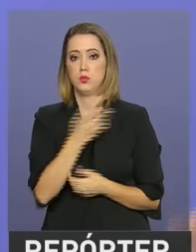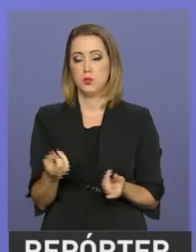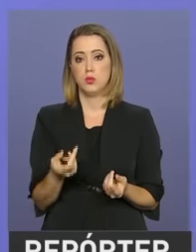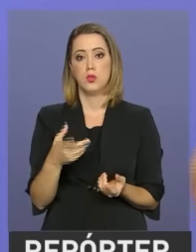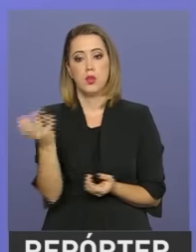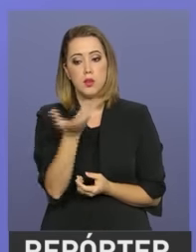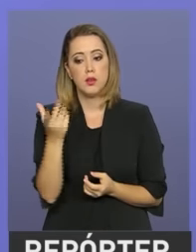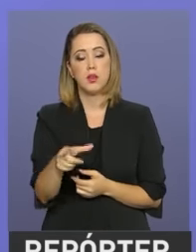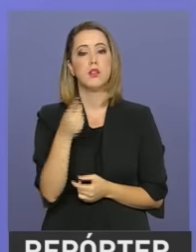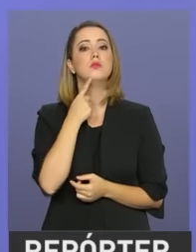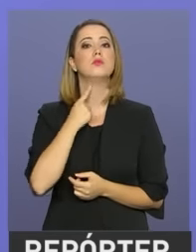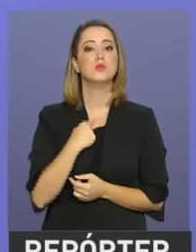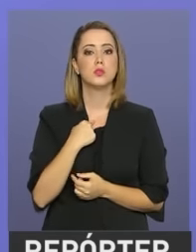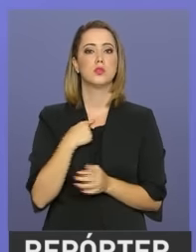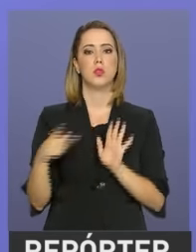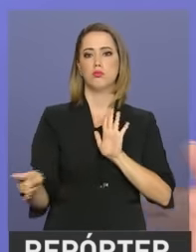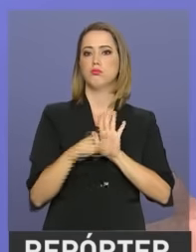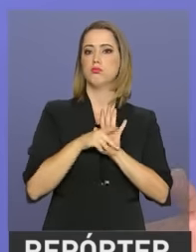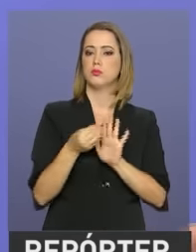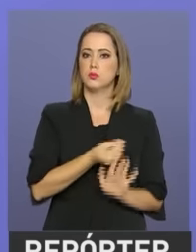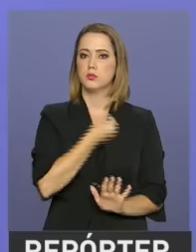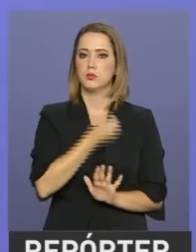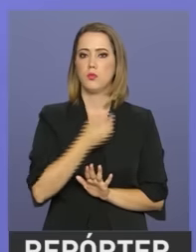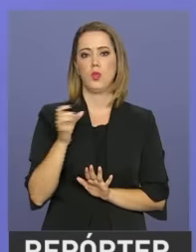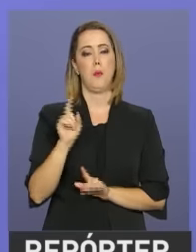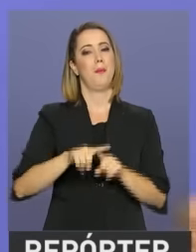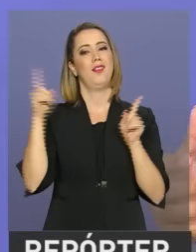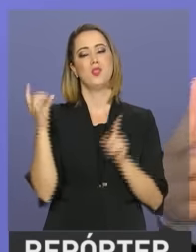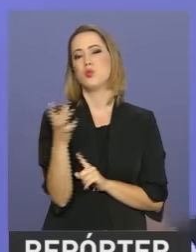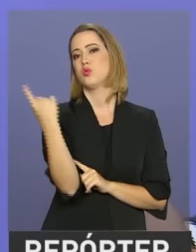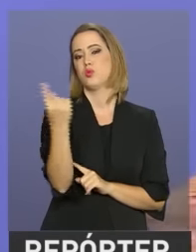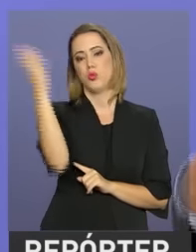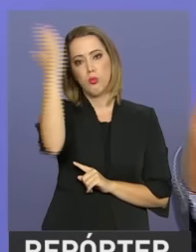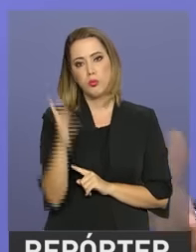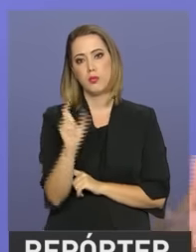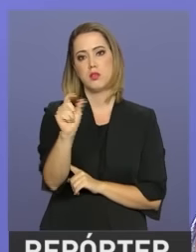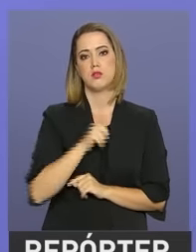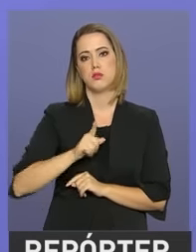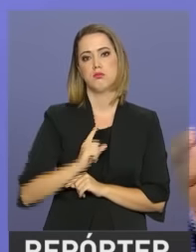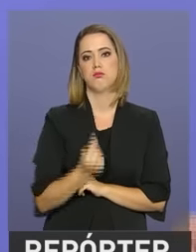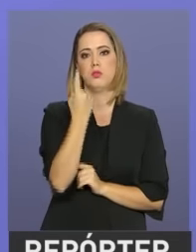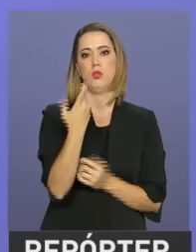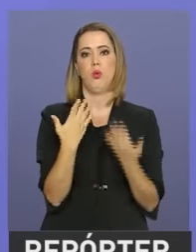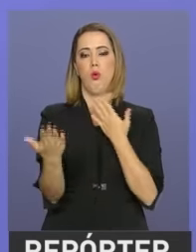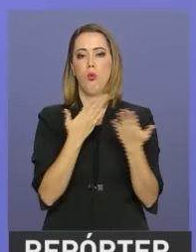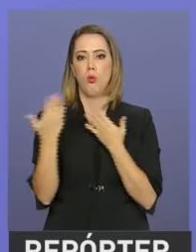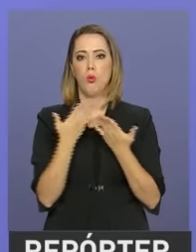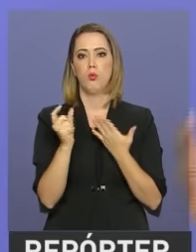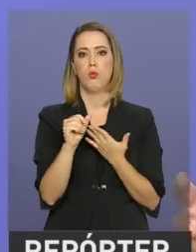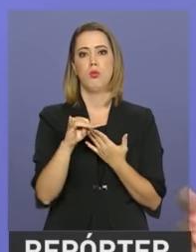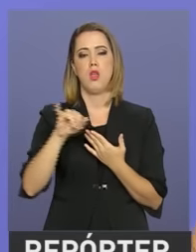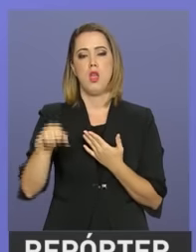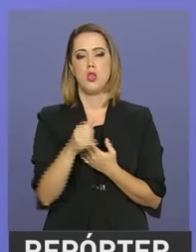que ele deseja Como projeto de vida e apenas o Brasil tem algo que pode ser definido como